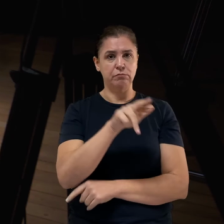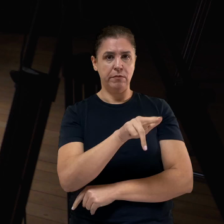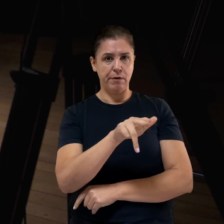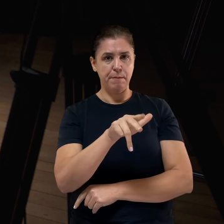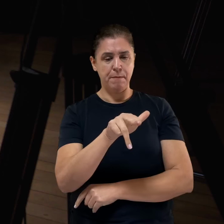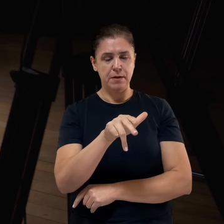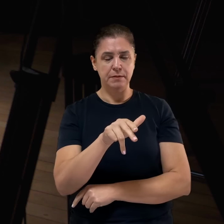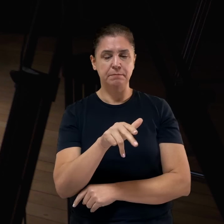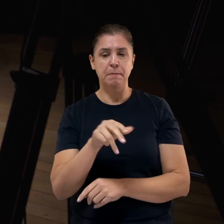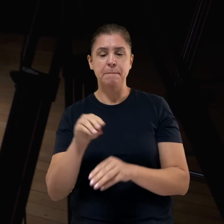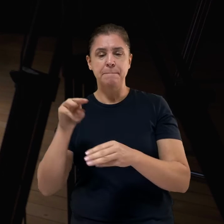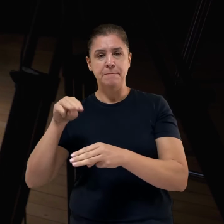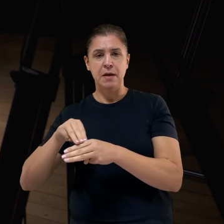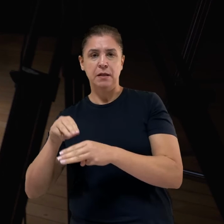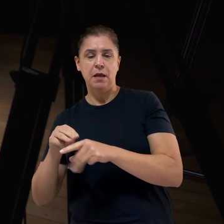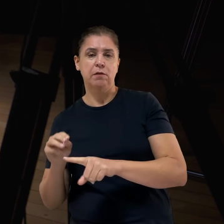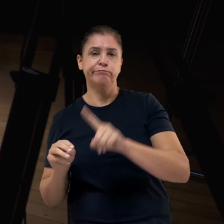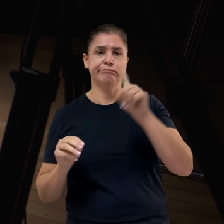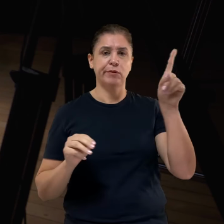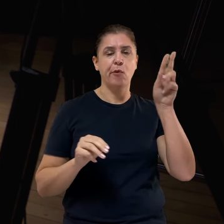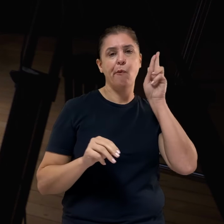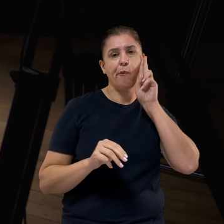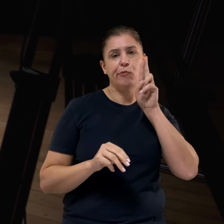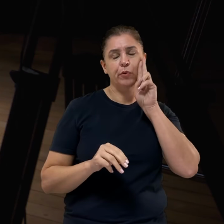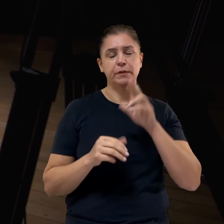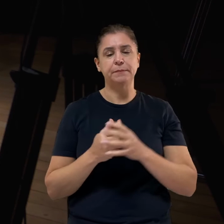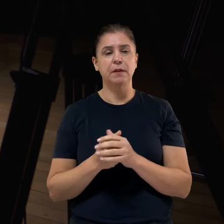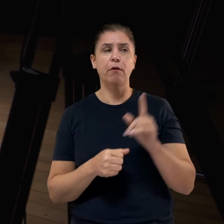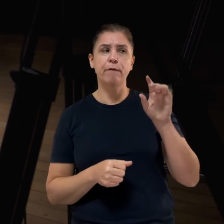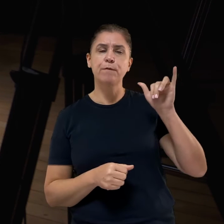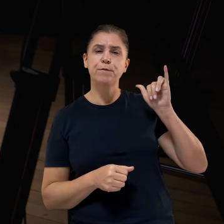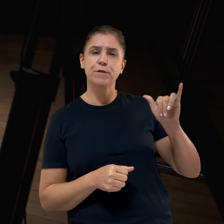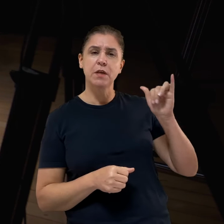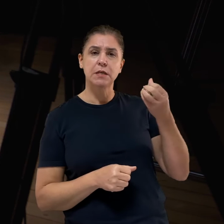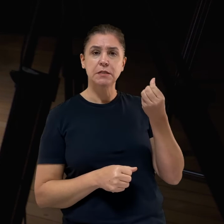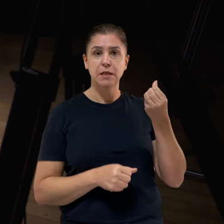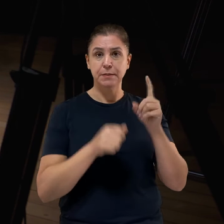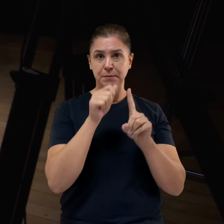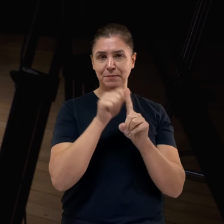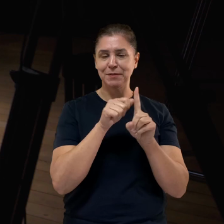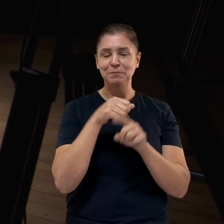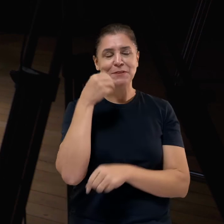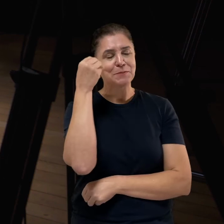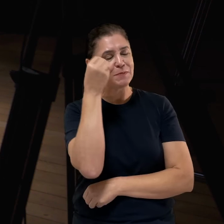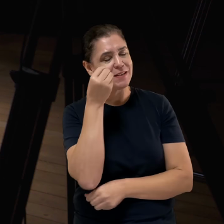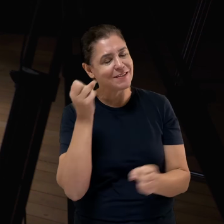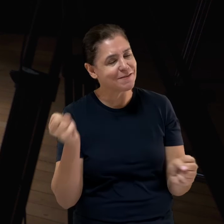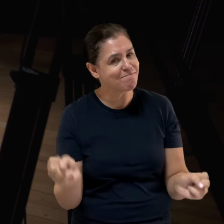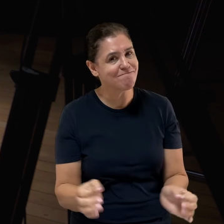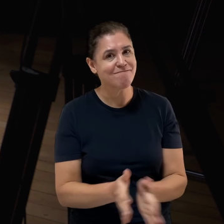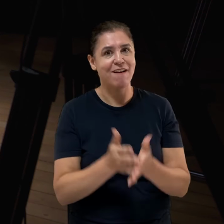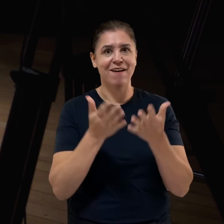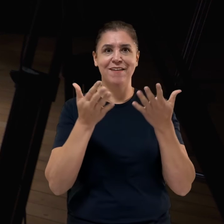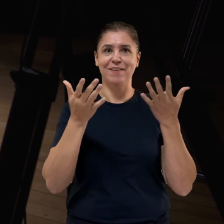-Guajaramirim. Exatamente. Lá fui, fiquei seis meses. Foi uma experiência maravilhosa.